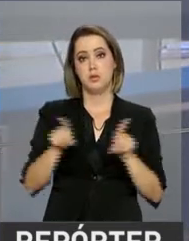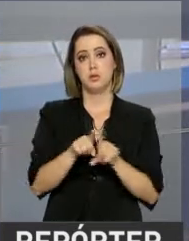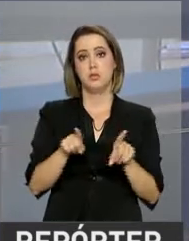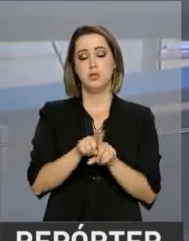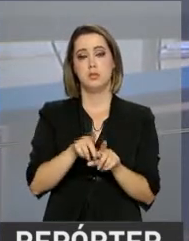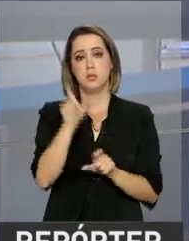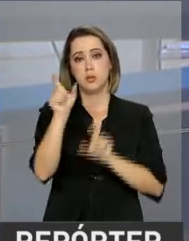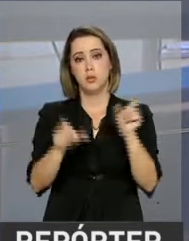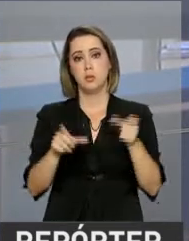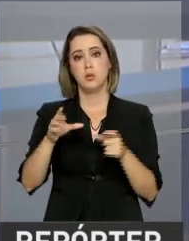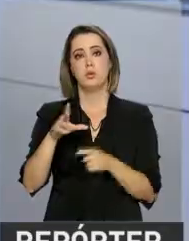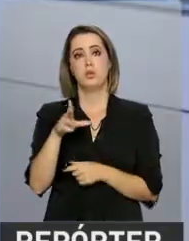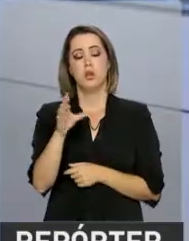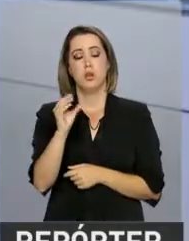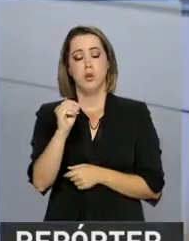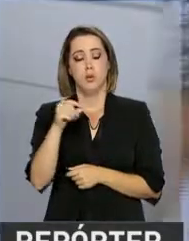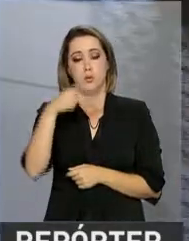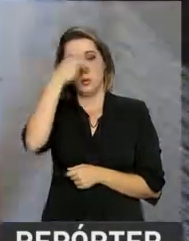do Consumidor.